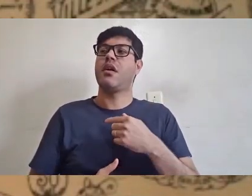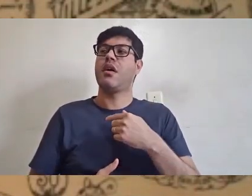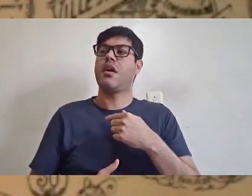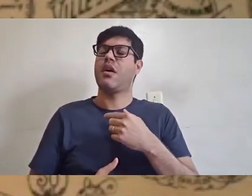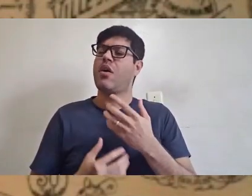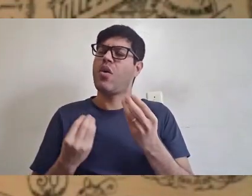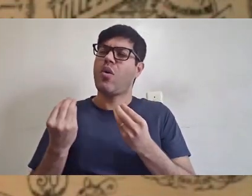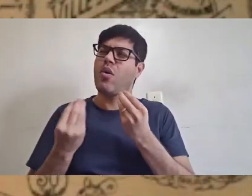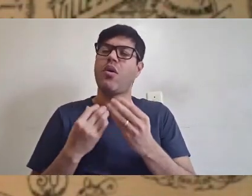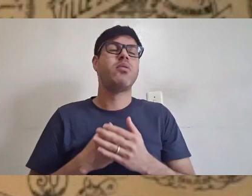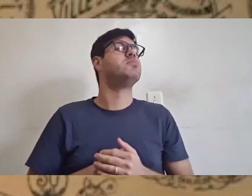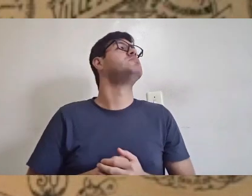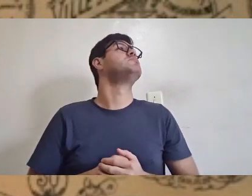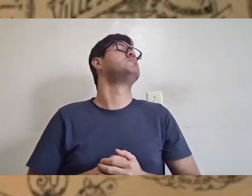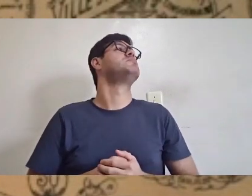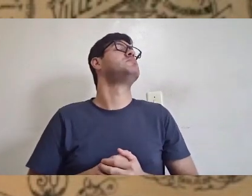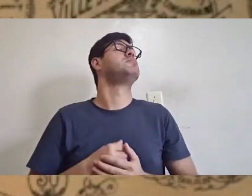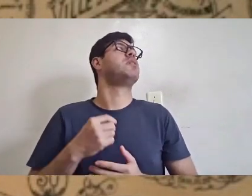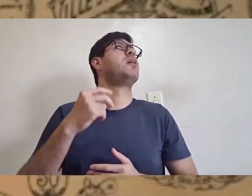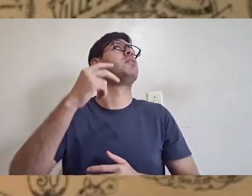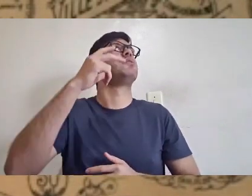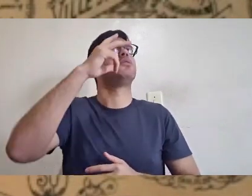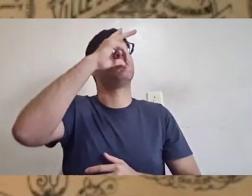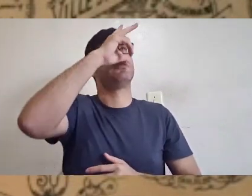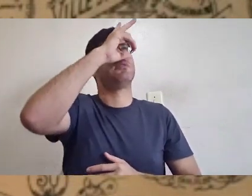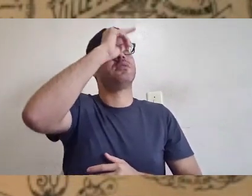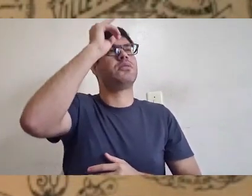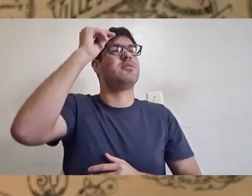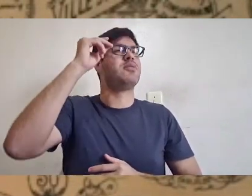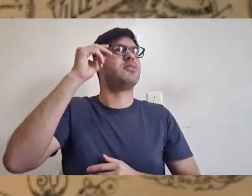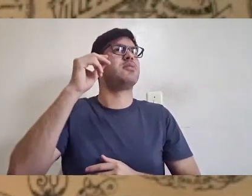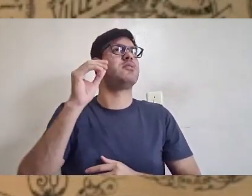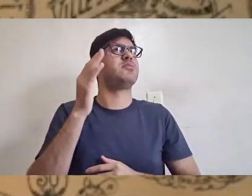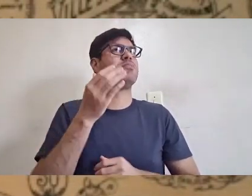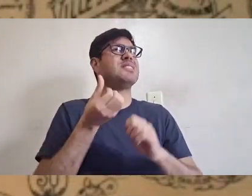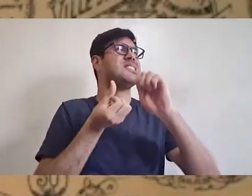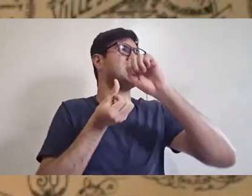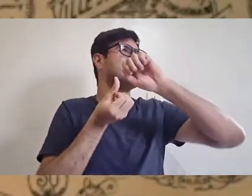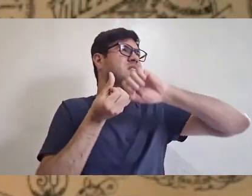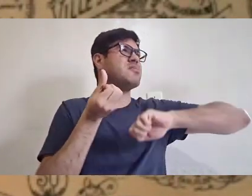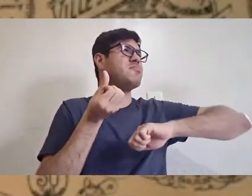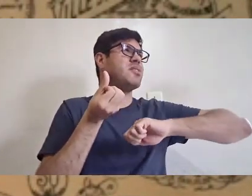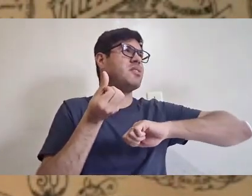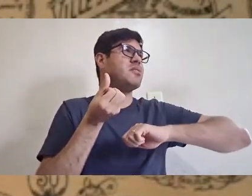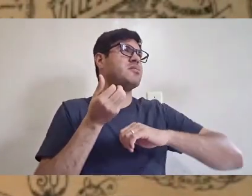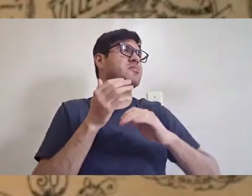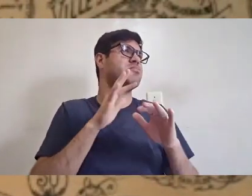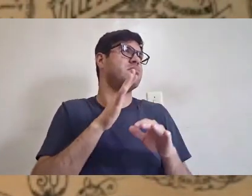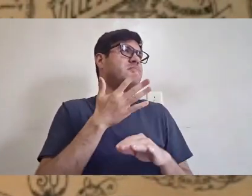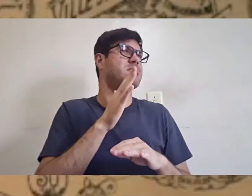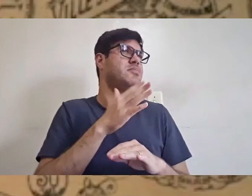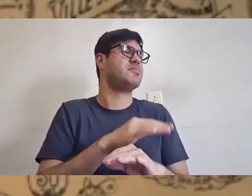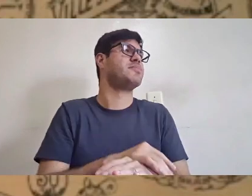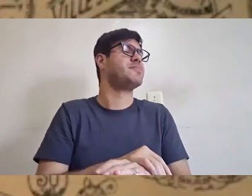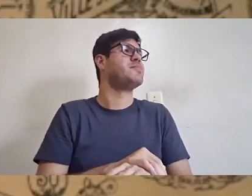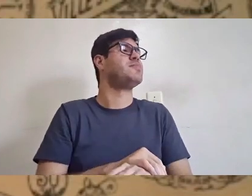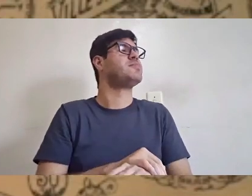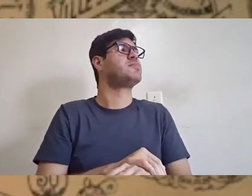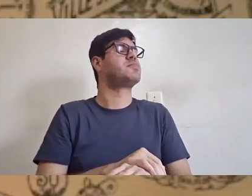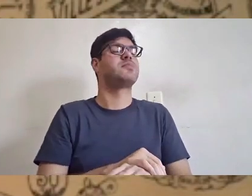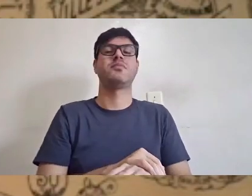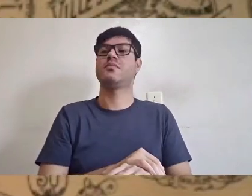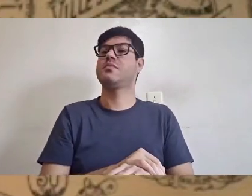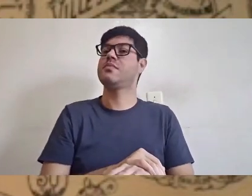prefeito por. É verdade. Quase 6 meses, 5 meses. Mas antes disso. Eu e o Jacovete, né?